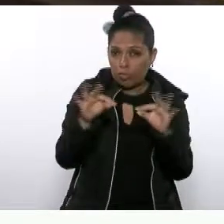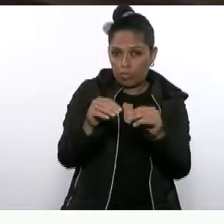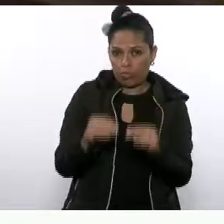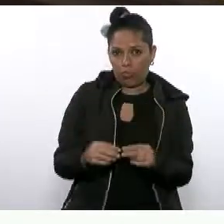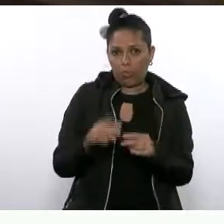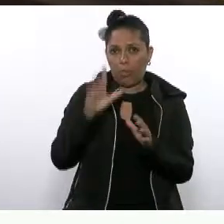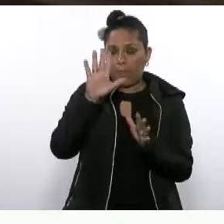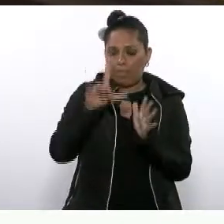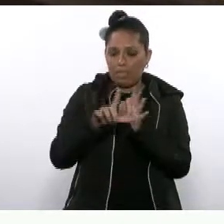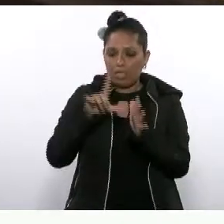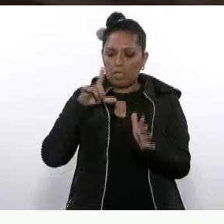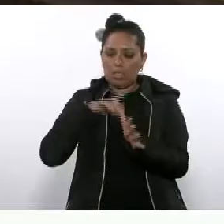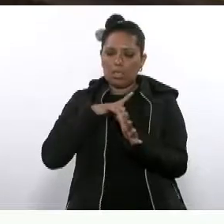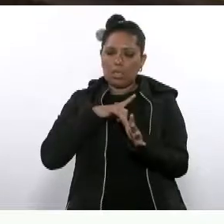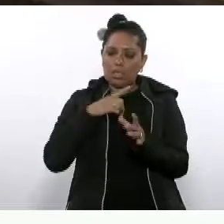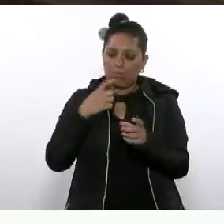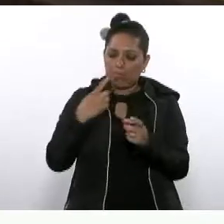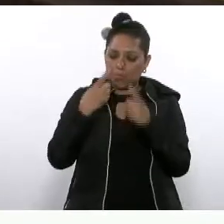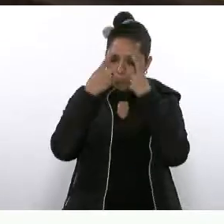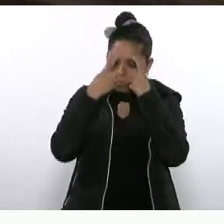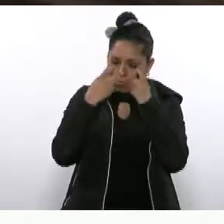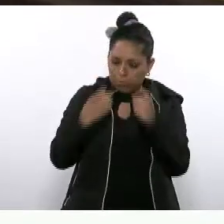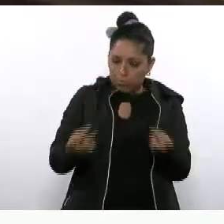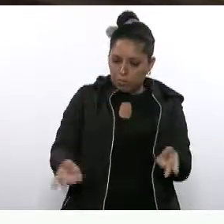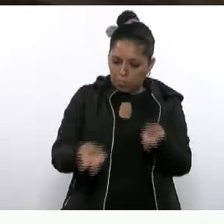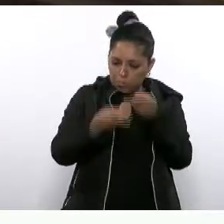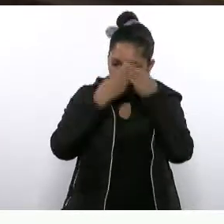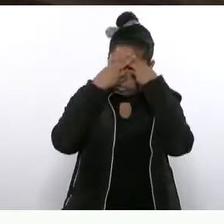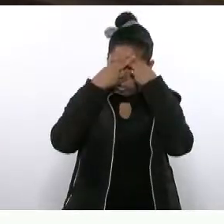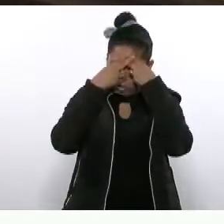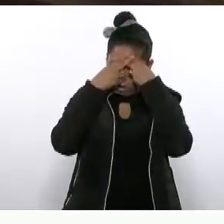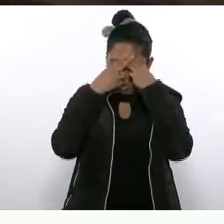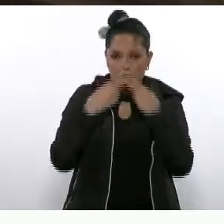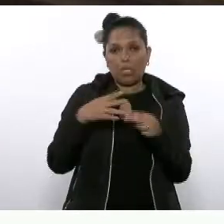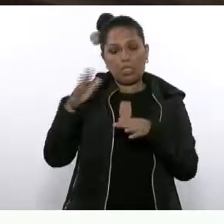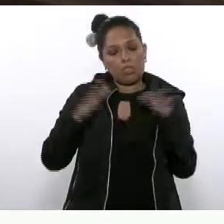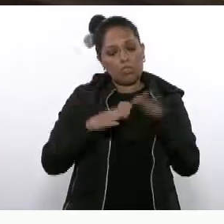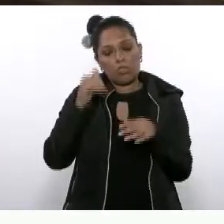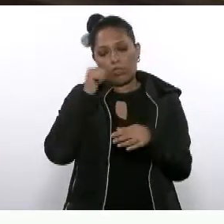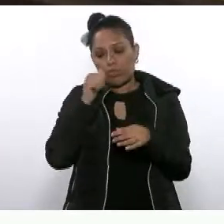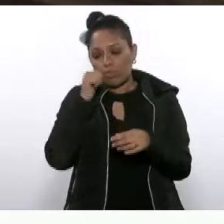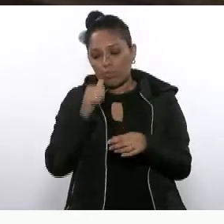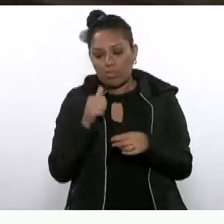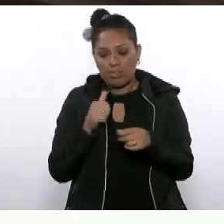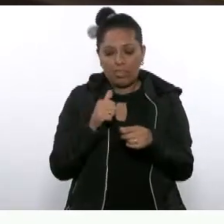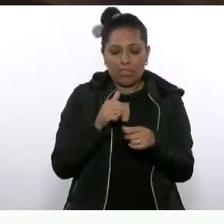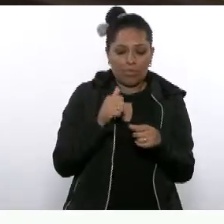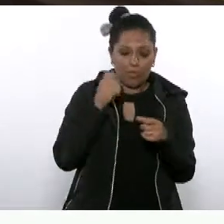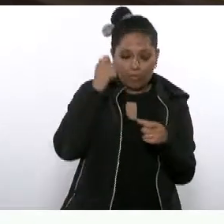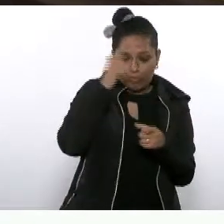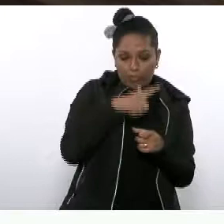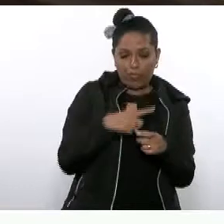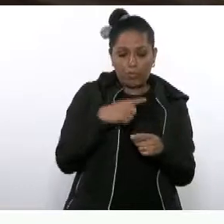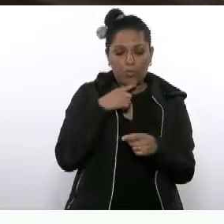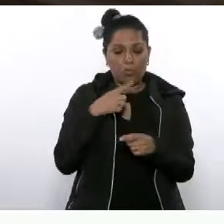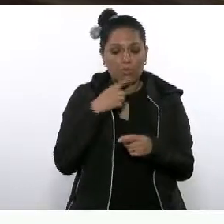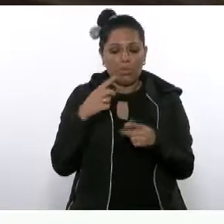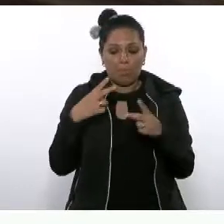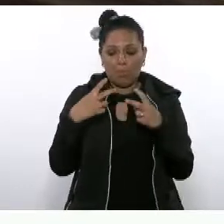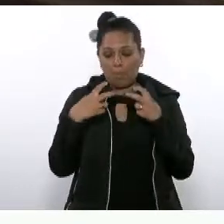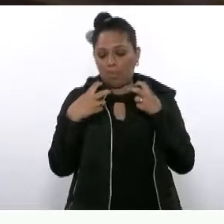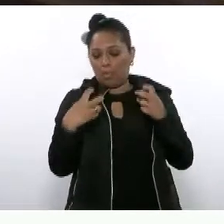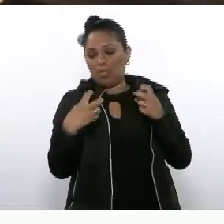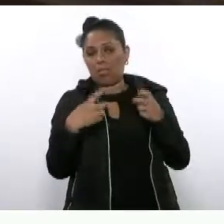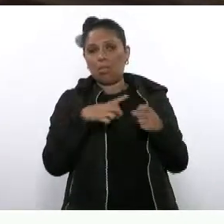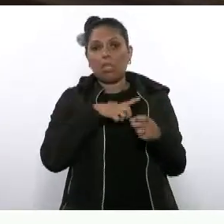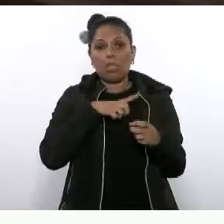a gente verifica a dificuldade, muitas vezes, não só da mulher se entender como vítima de violência e